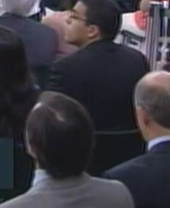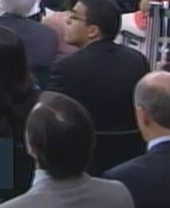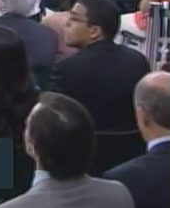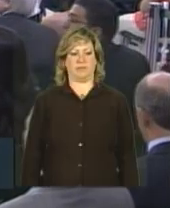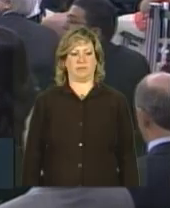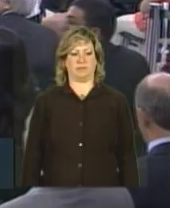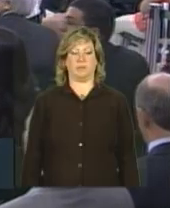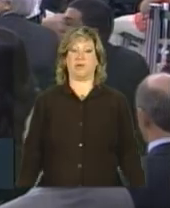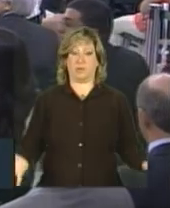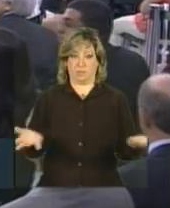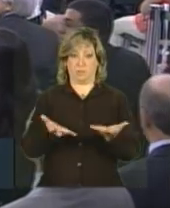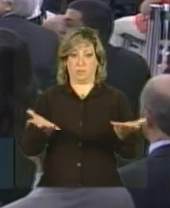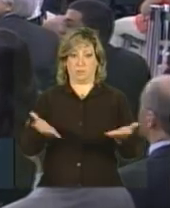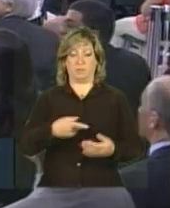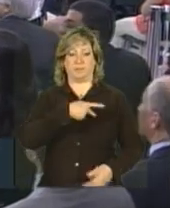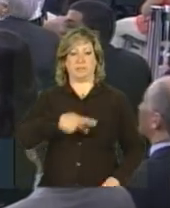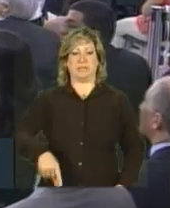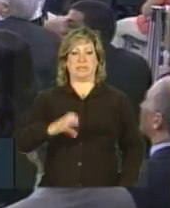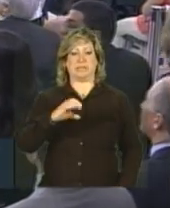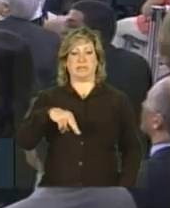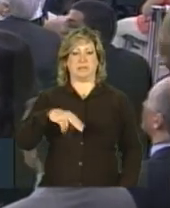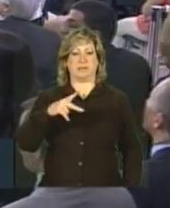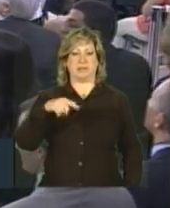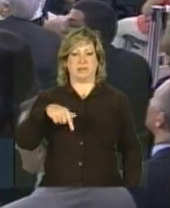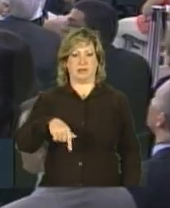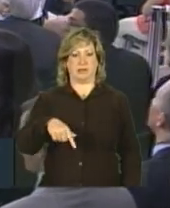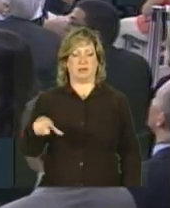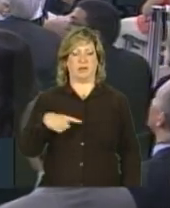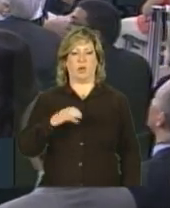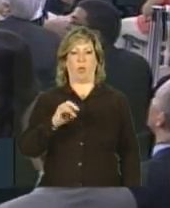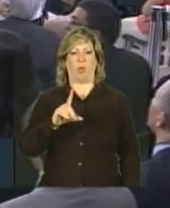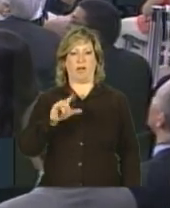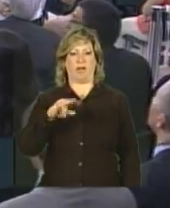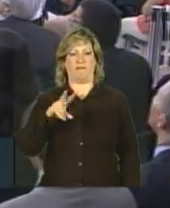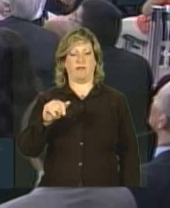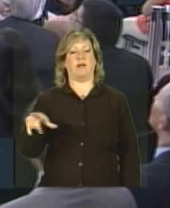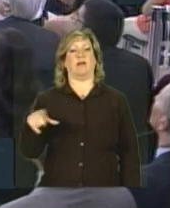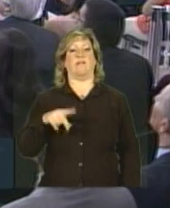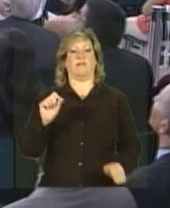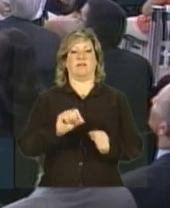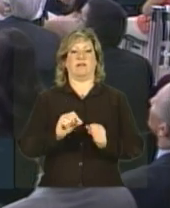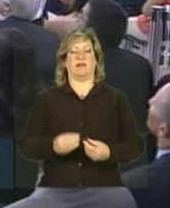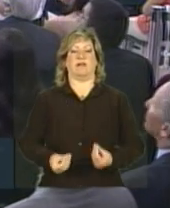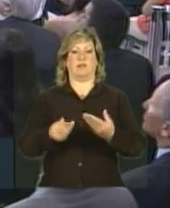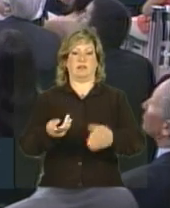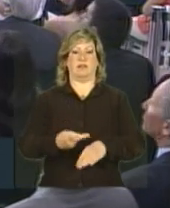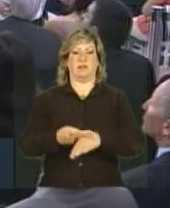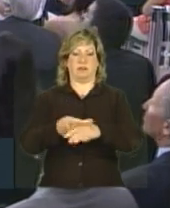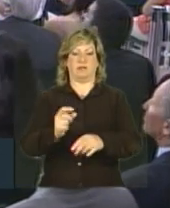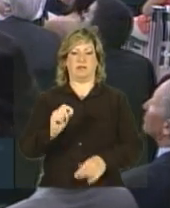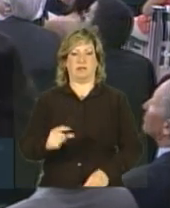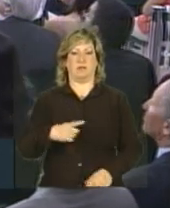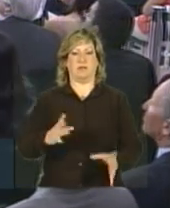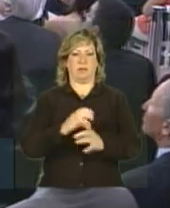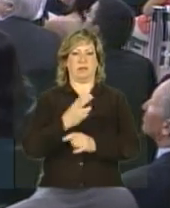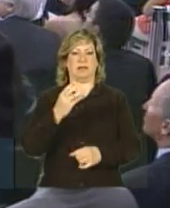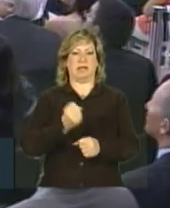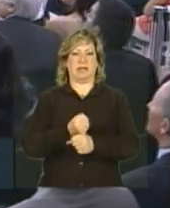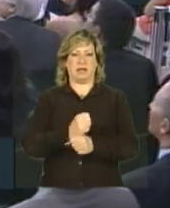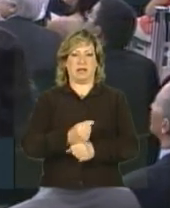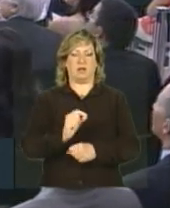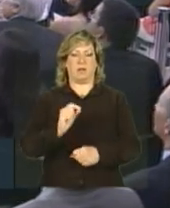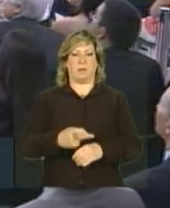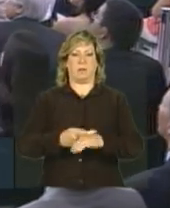Neste momento, o presidente do CNPq, Gláucio Oliva, fará entrega da publicação comemorativa dos 30 anos do Prêmio Jovem